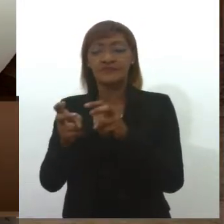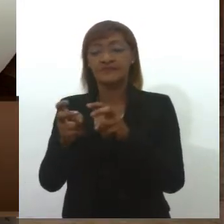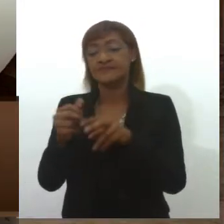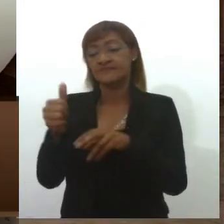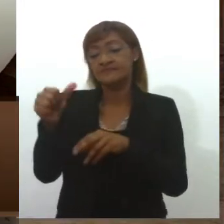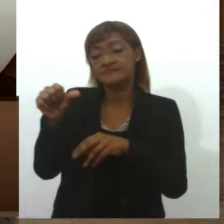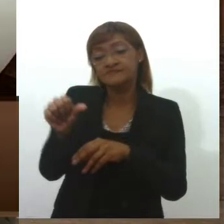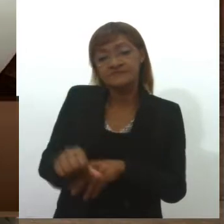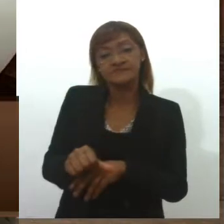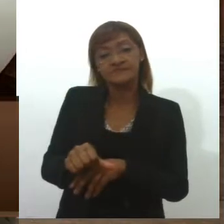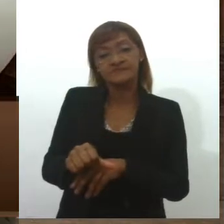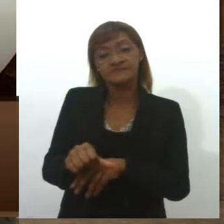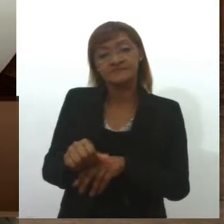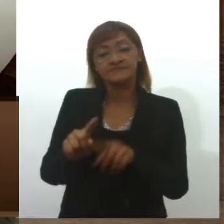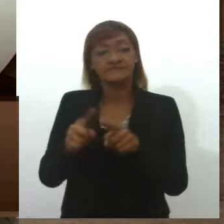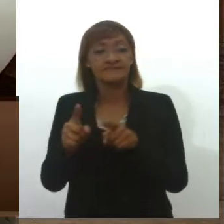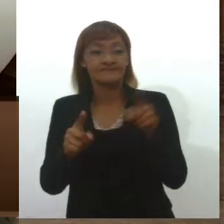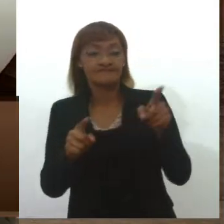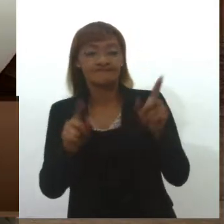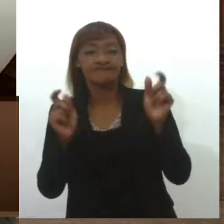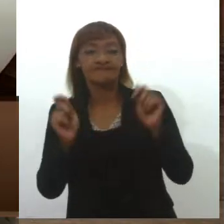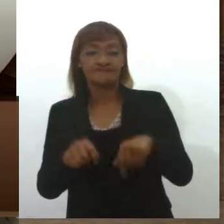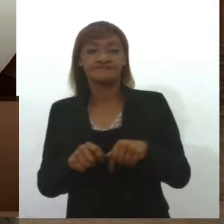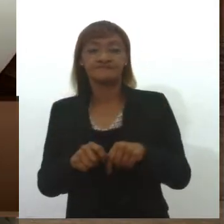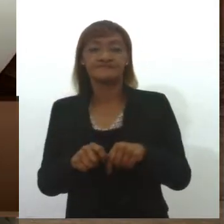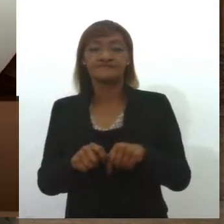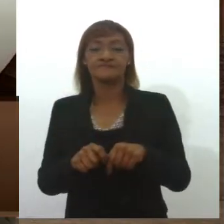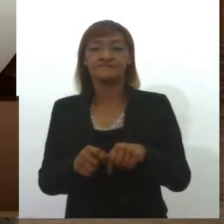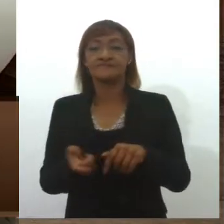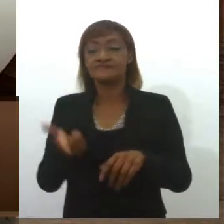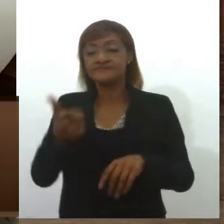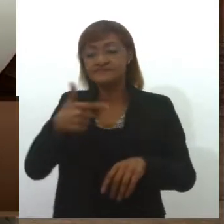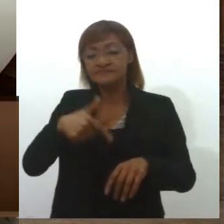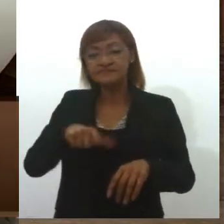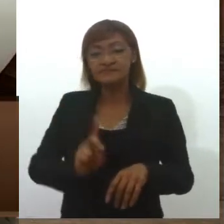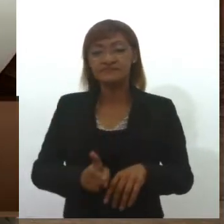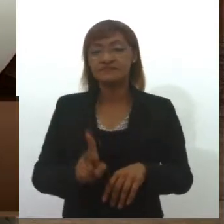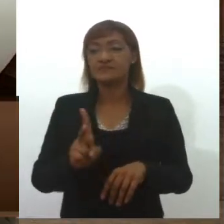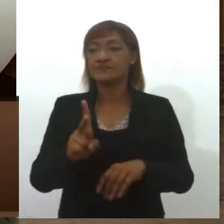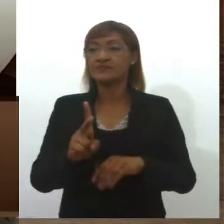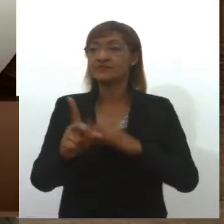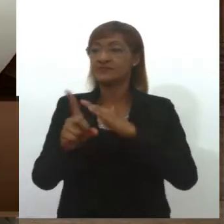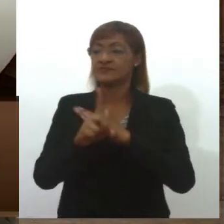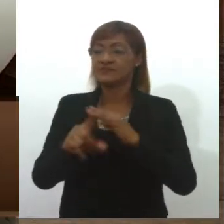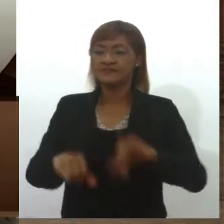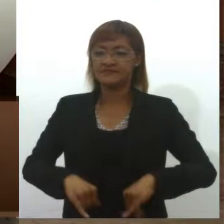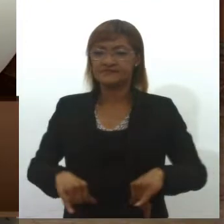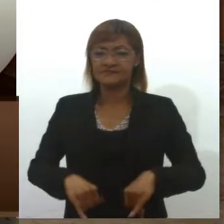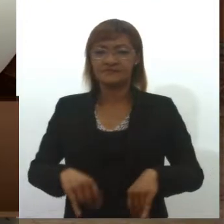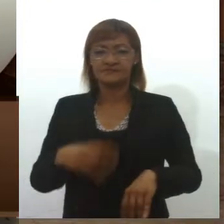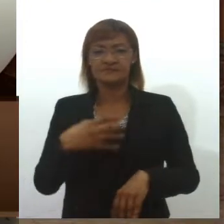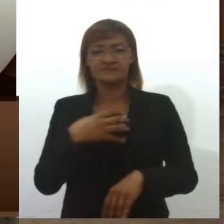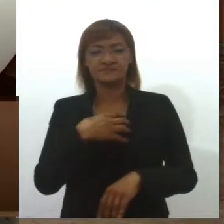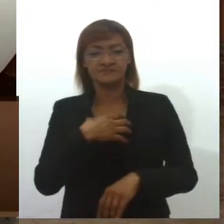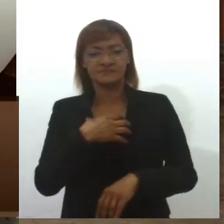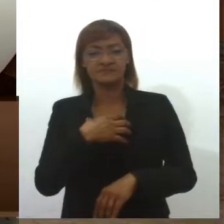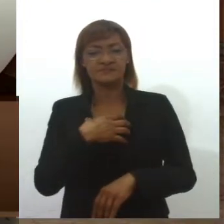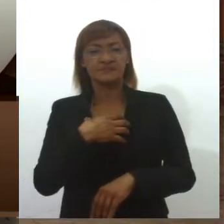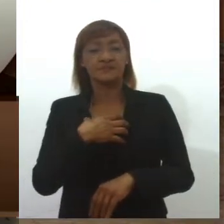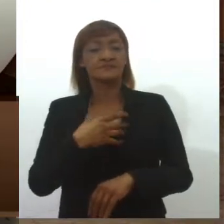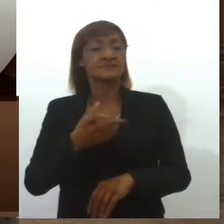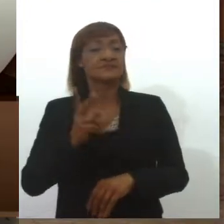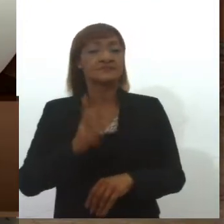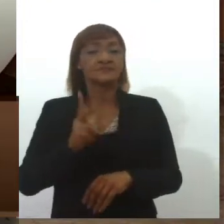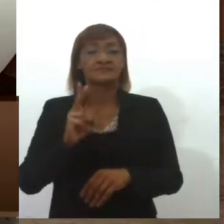pode ainda apertar um pouco mais os parafusos do consumidor, né? Essa é a sensação que nós temos. Então, vivemos o tempo inteiro nessa